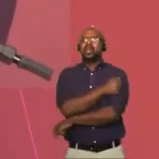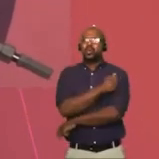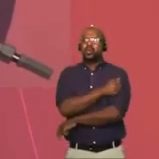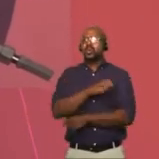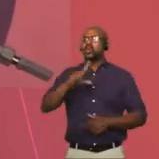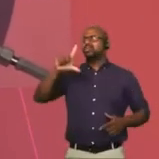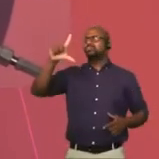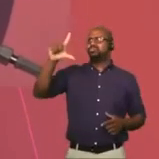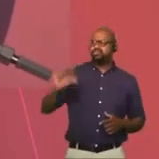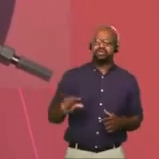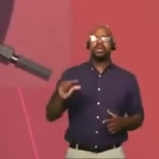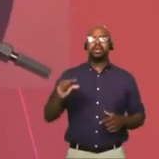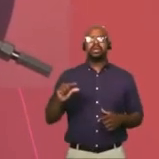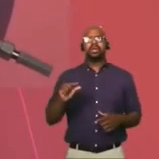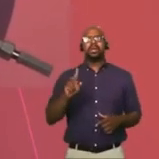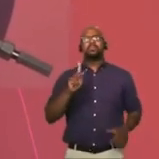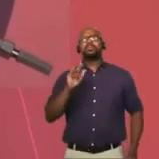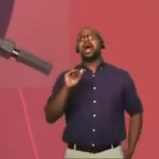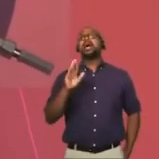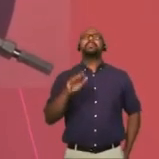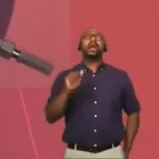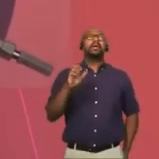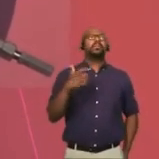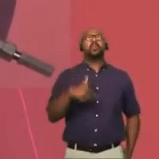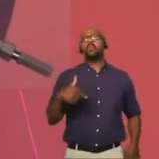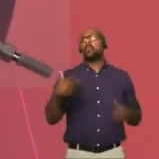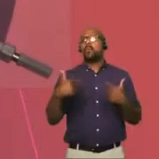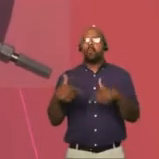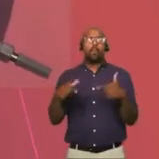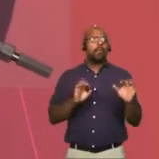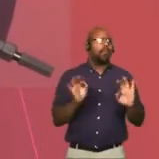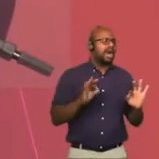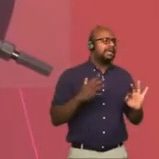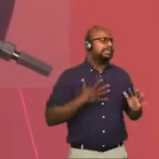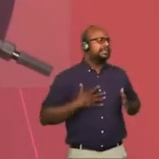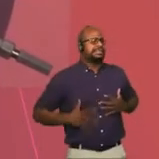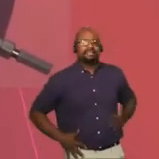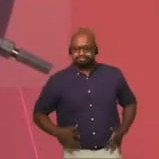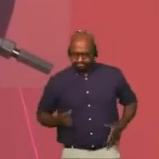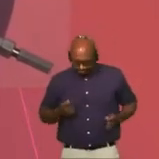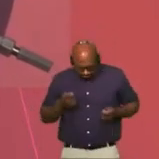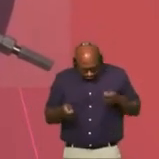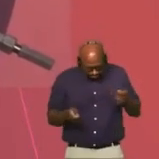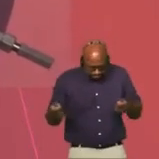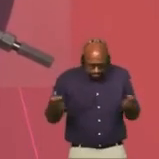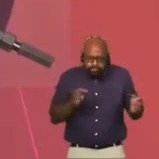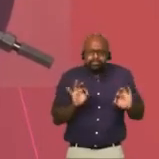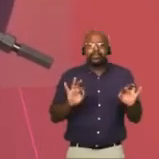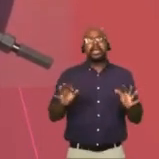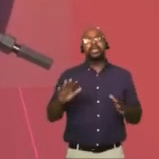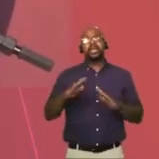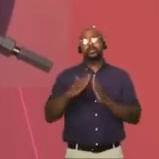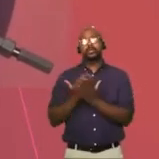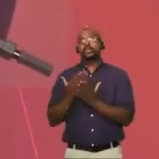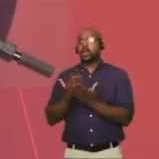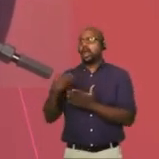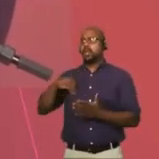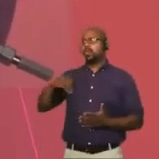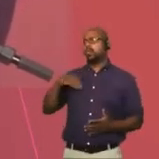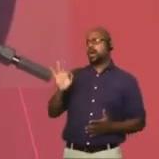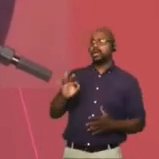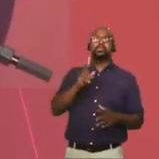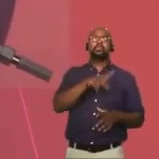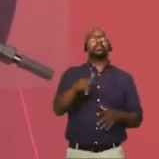drasticamente não os pais não estão trabalhando não tem como pagar a escola dos filhos EA escola não recebe os